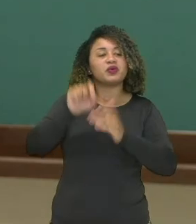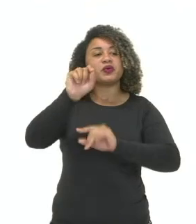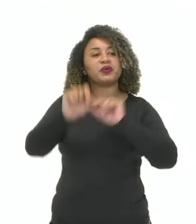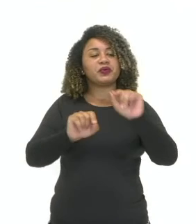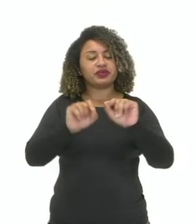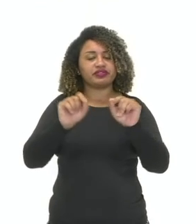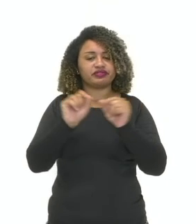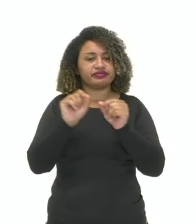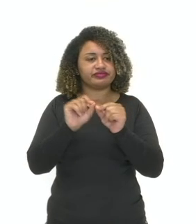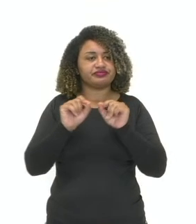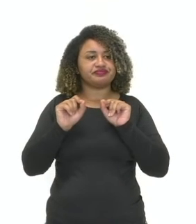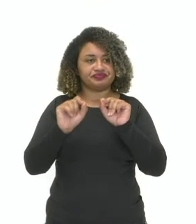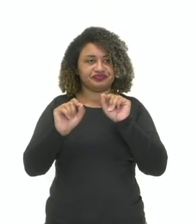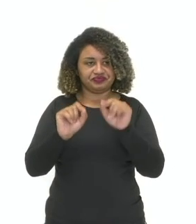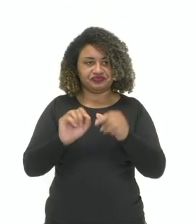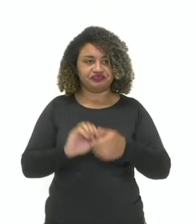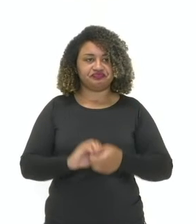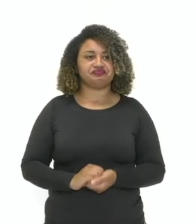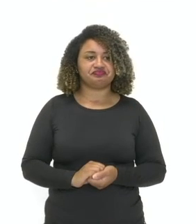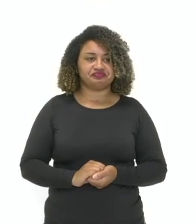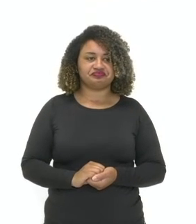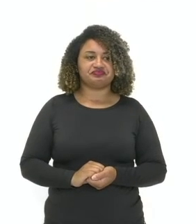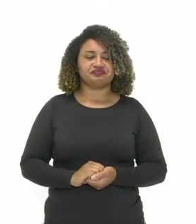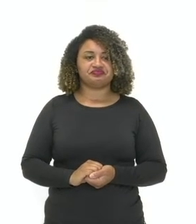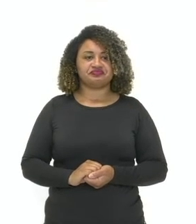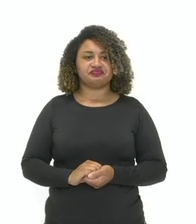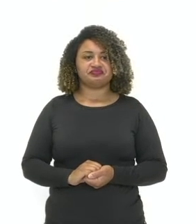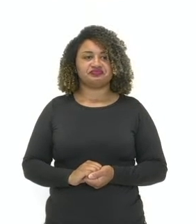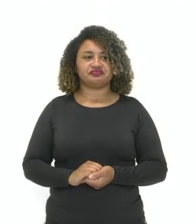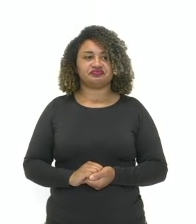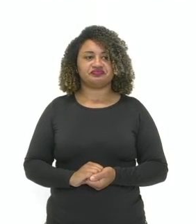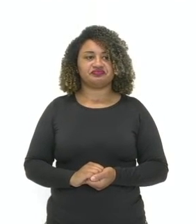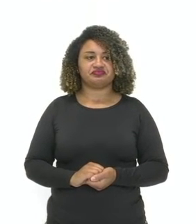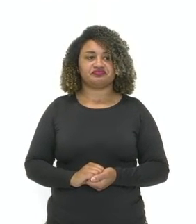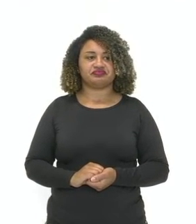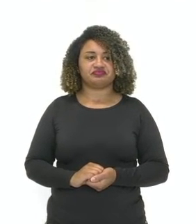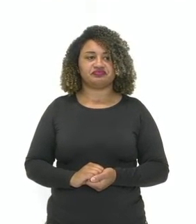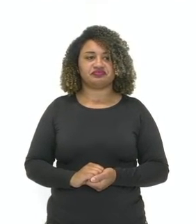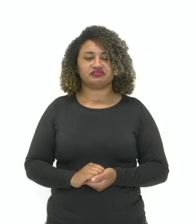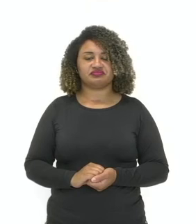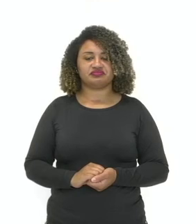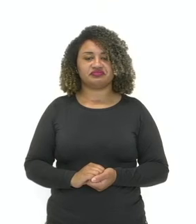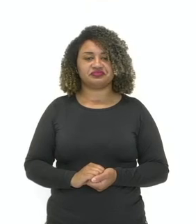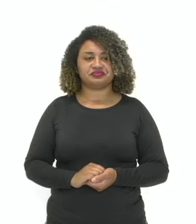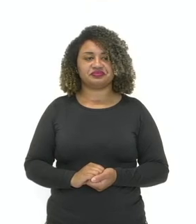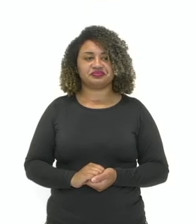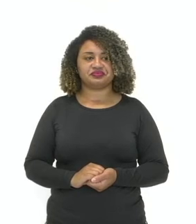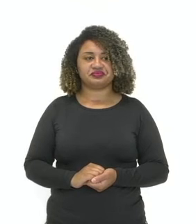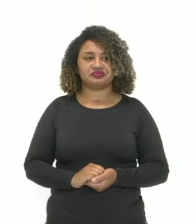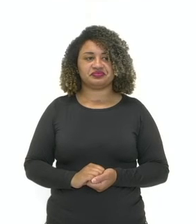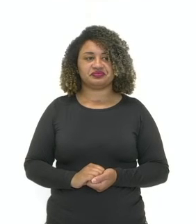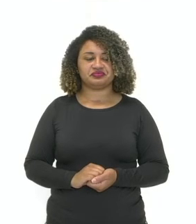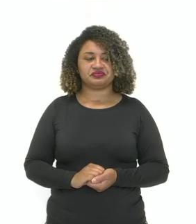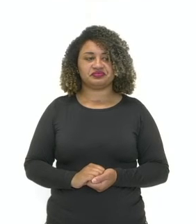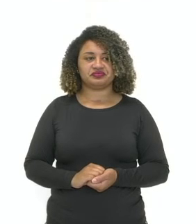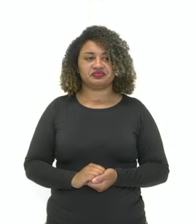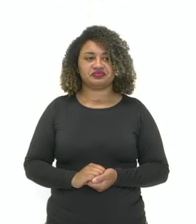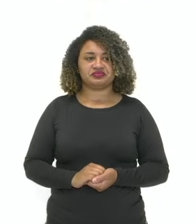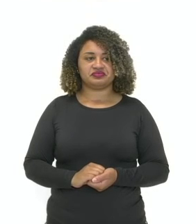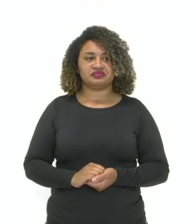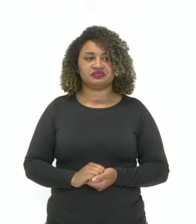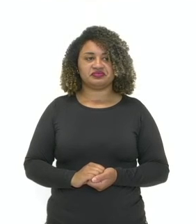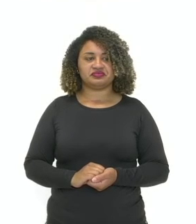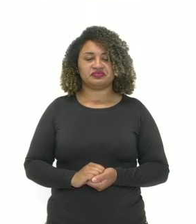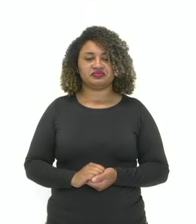lá, ó. Que te parece contar a história de uma plaza? Escrevendo-la. Bueno,